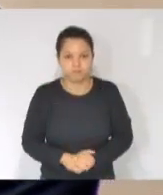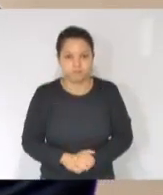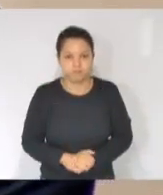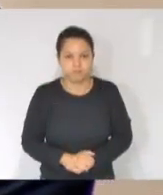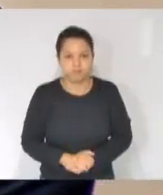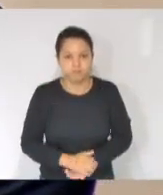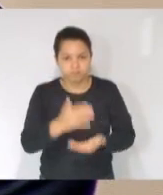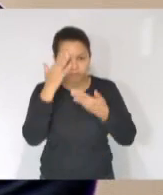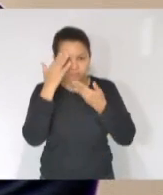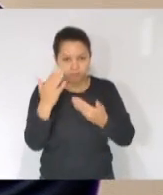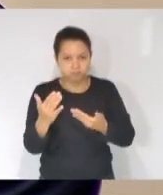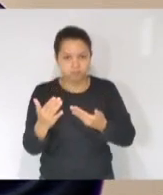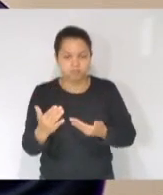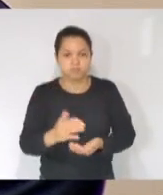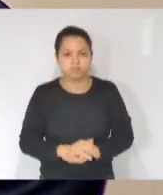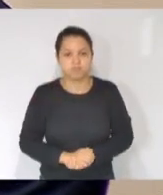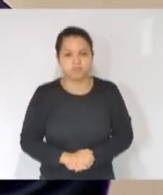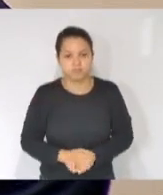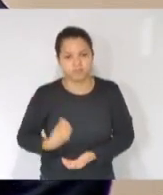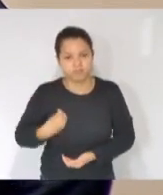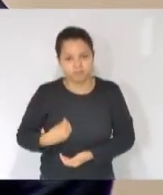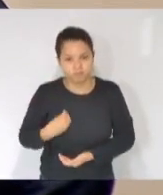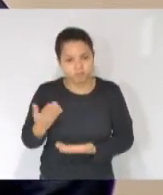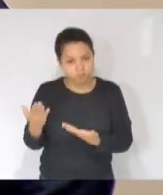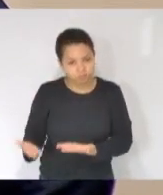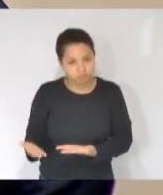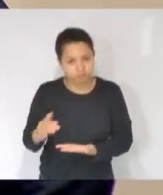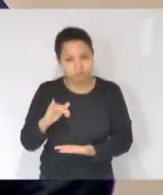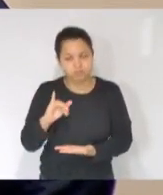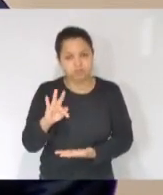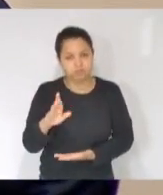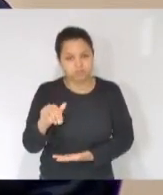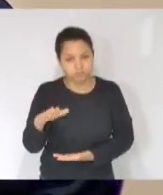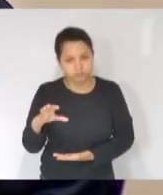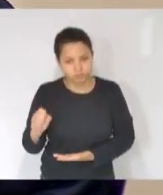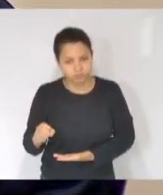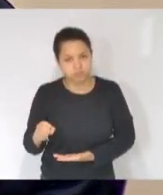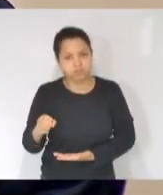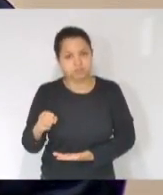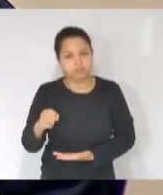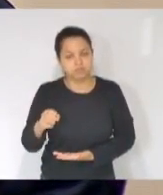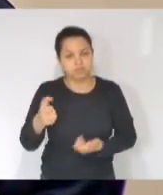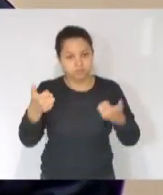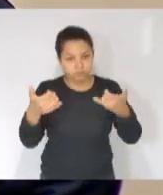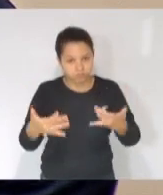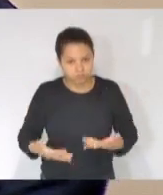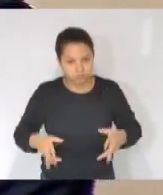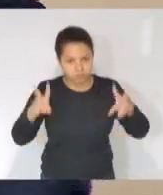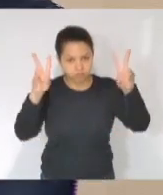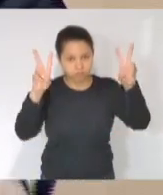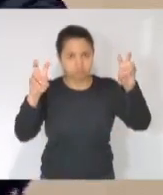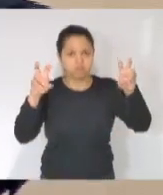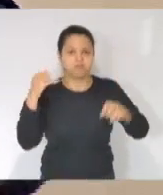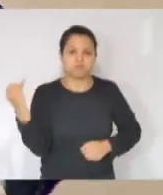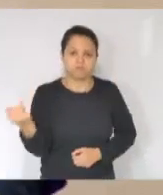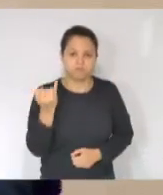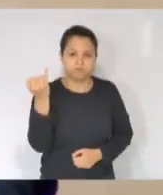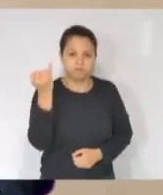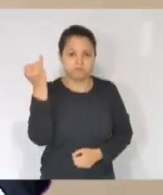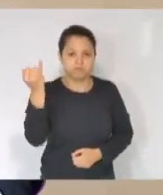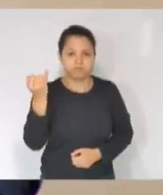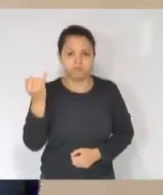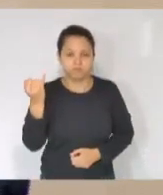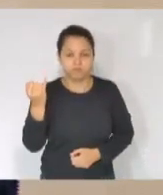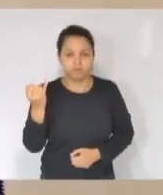Agradeço a presença do senhor Francisco Jeremias, tratando sobre esse assunto de extrema importância,